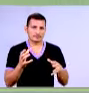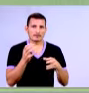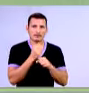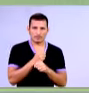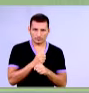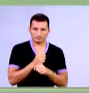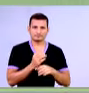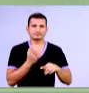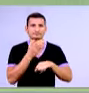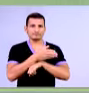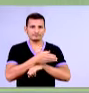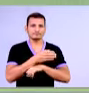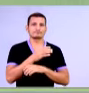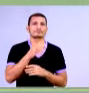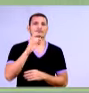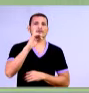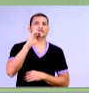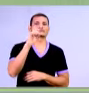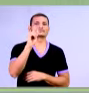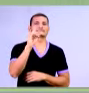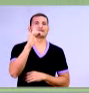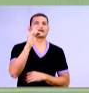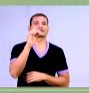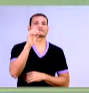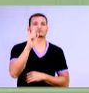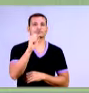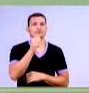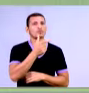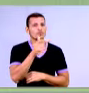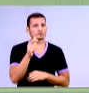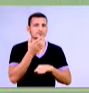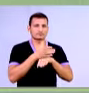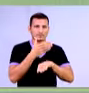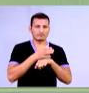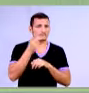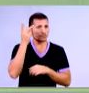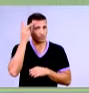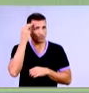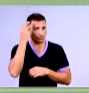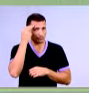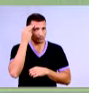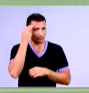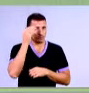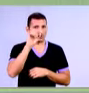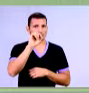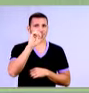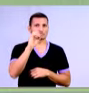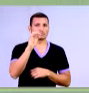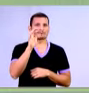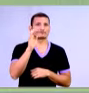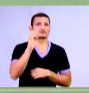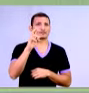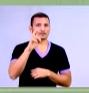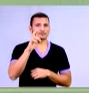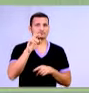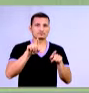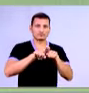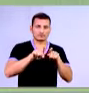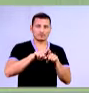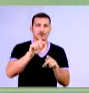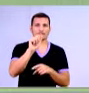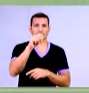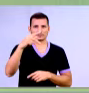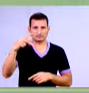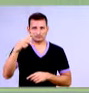acesso à base de dados e outras tarefas comuns aos softwares aplicativos.